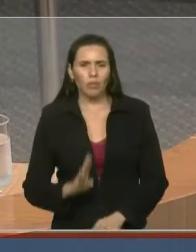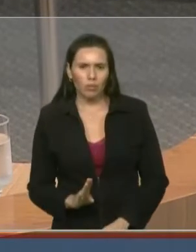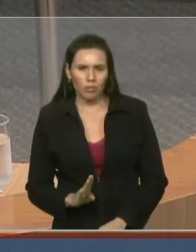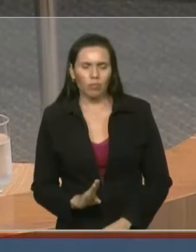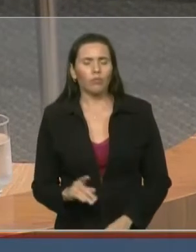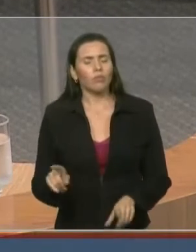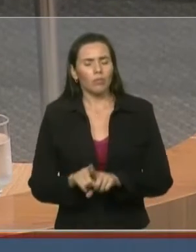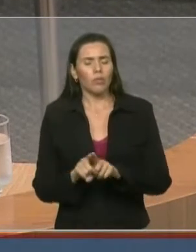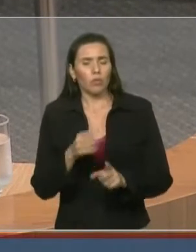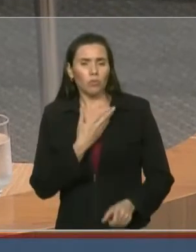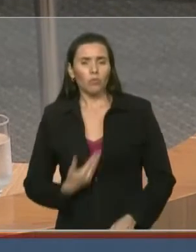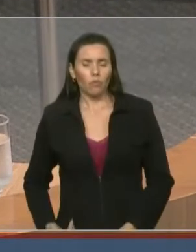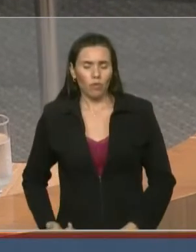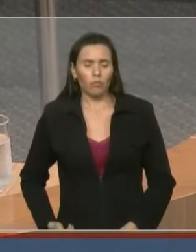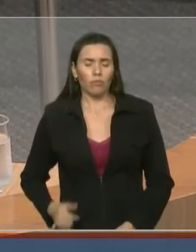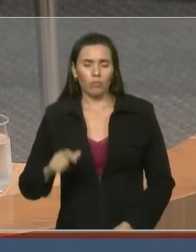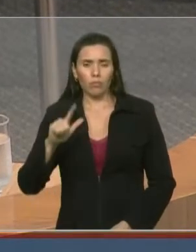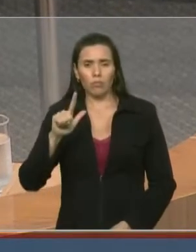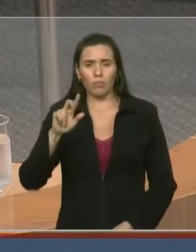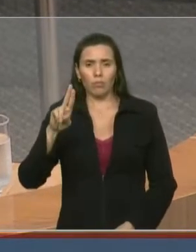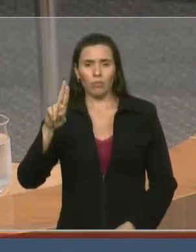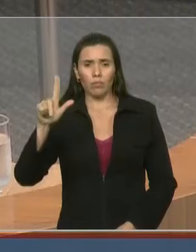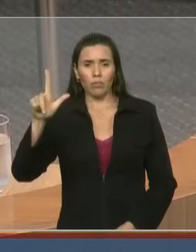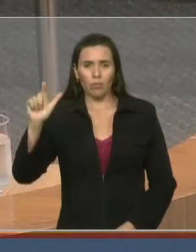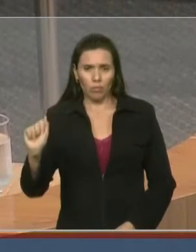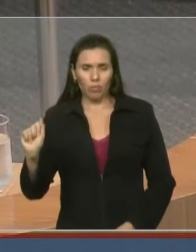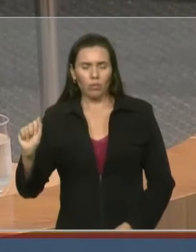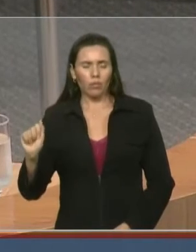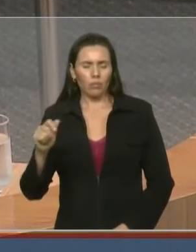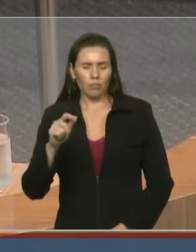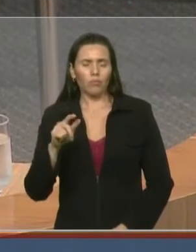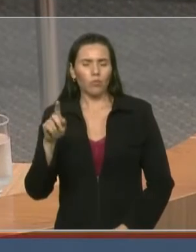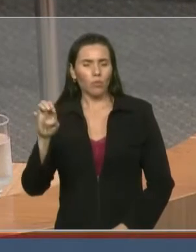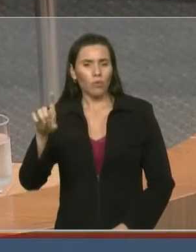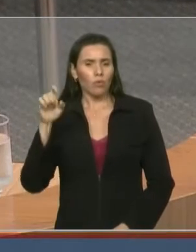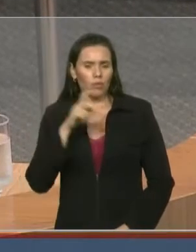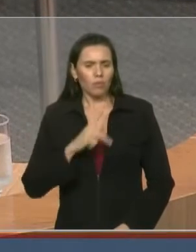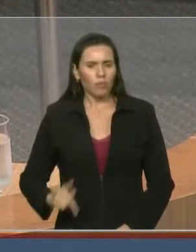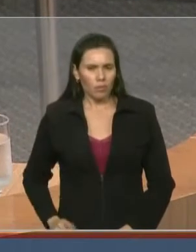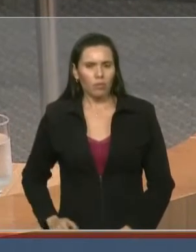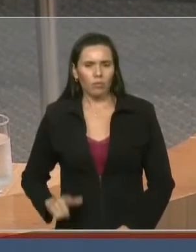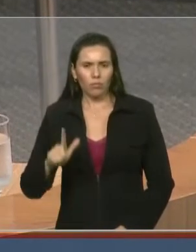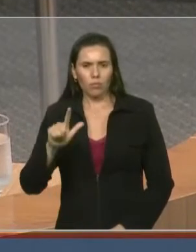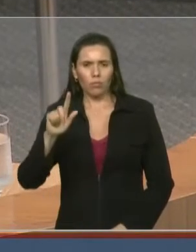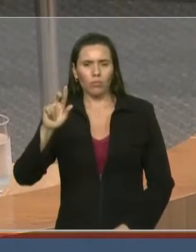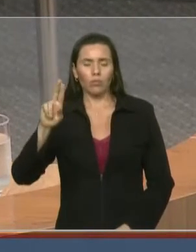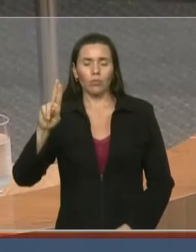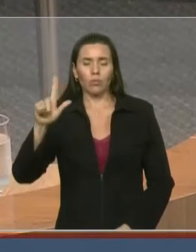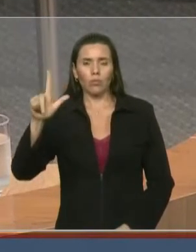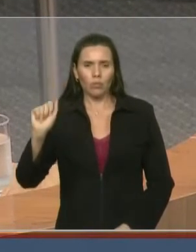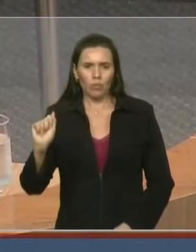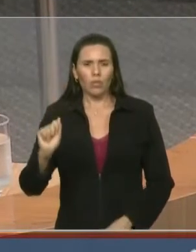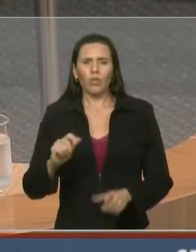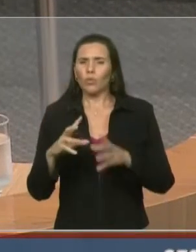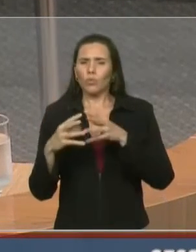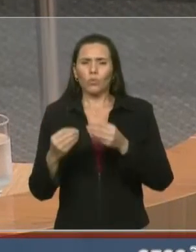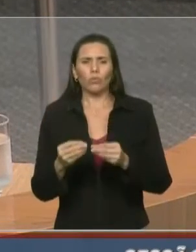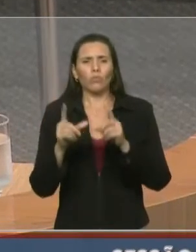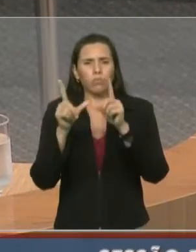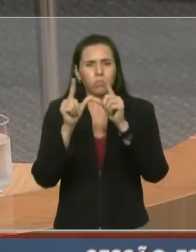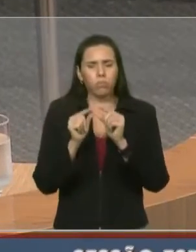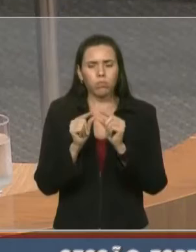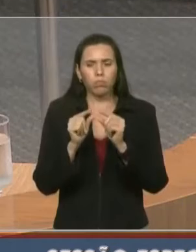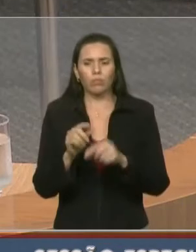agravado pelas desigualdades étnicas, raciais. Basta observar as ameaças constantes ao território dos